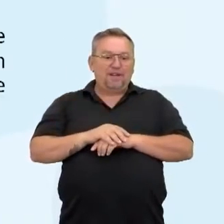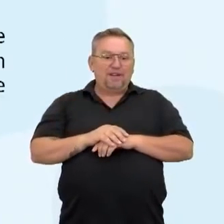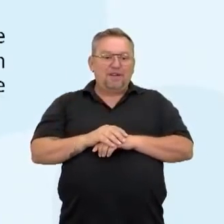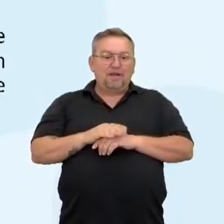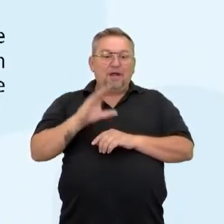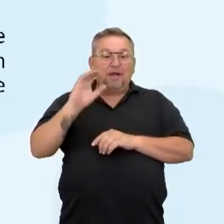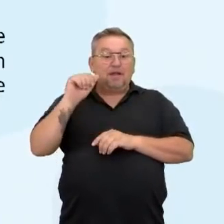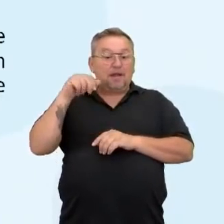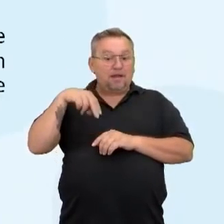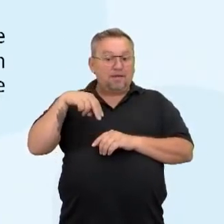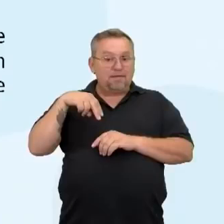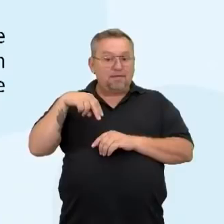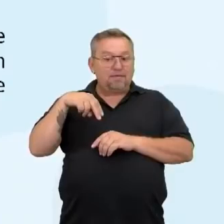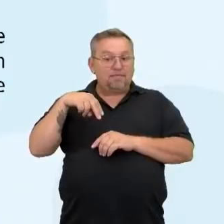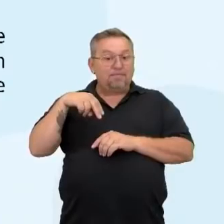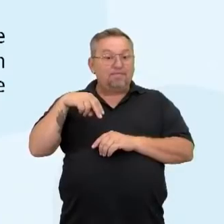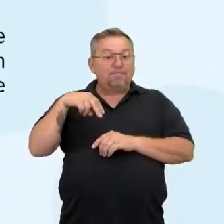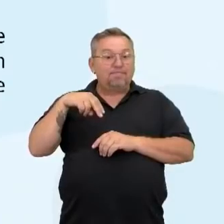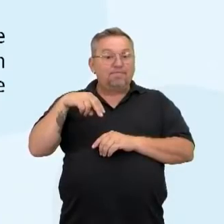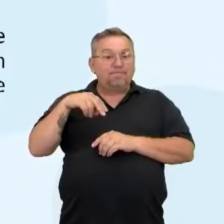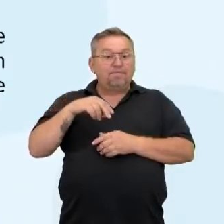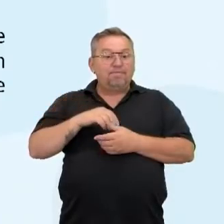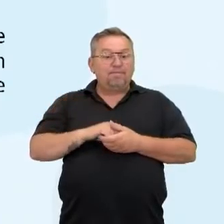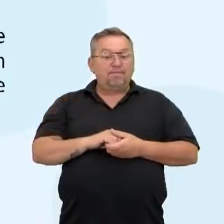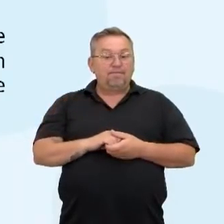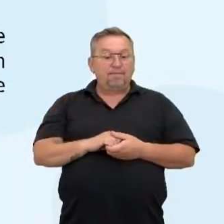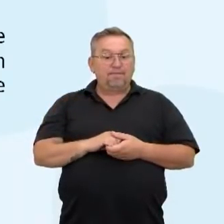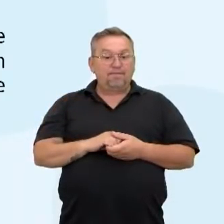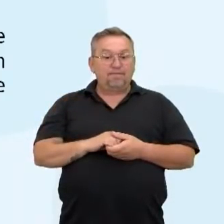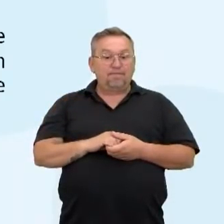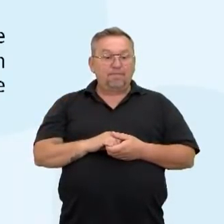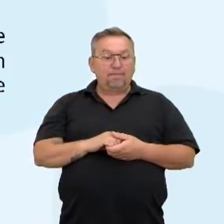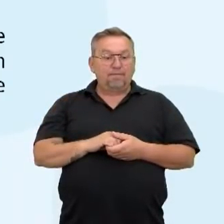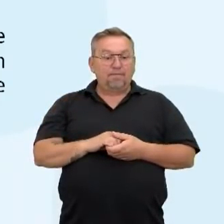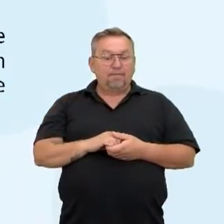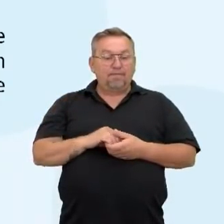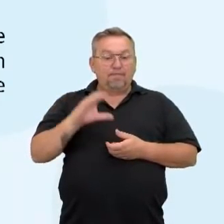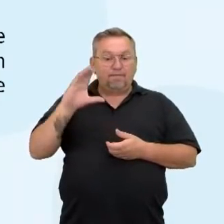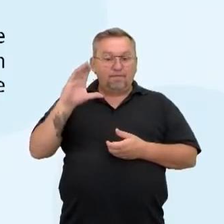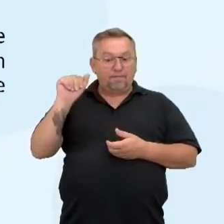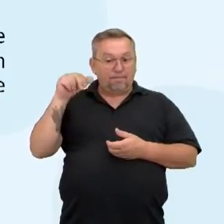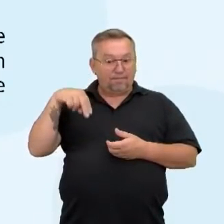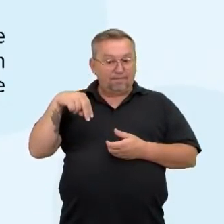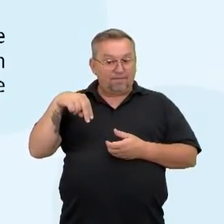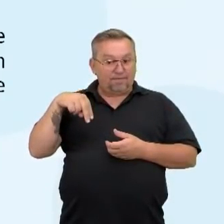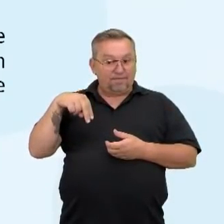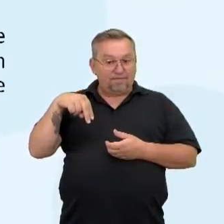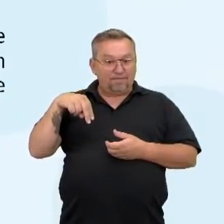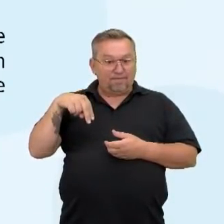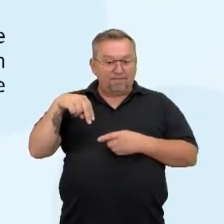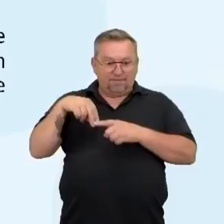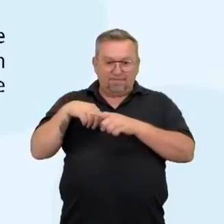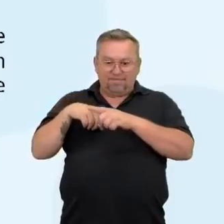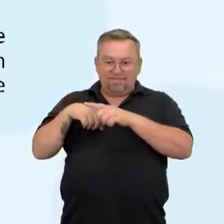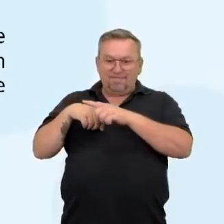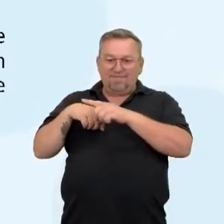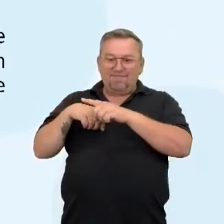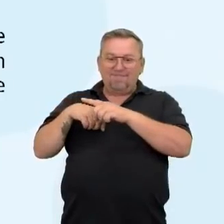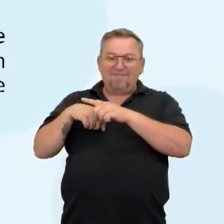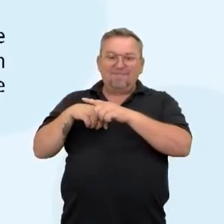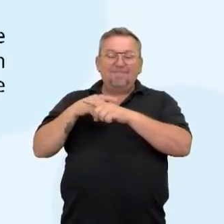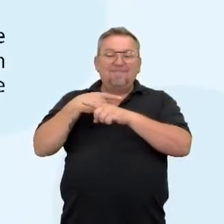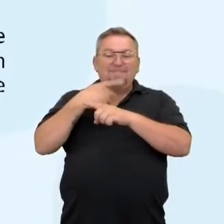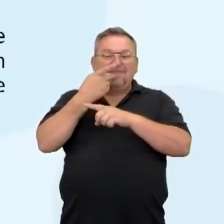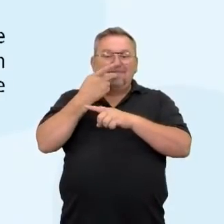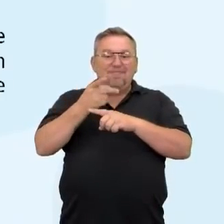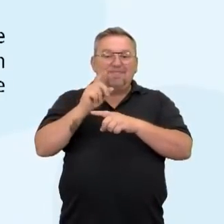aqui, ele tem a ver, vou mudar agora para um marca-texto. Esse can aqui é o que a gente também tem, uma